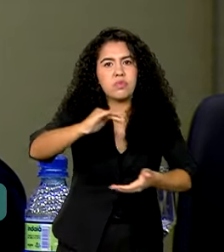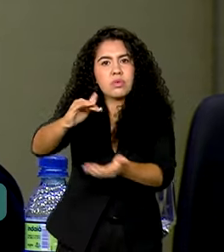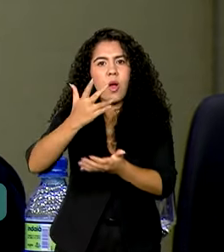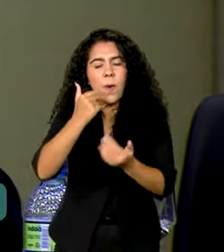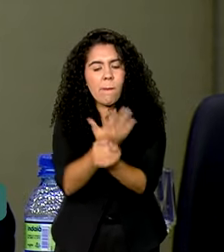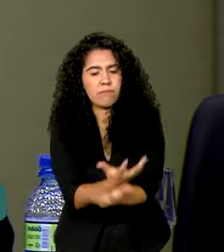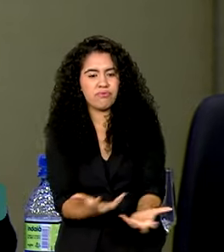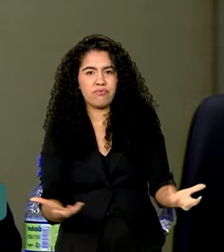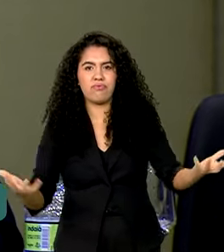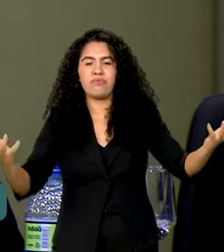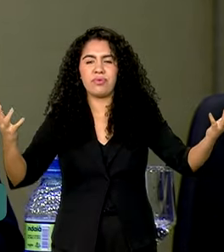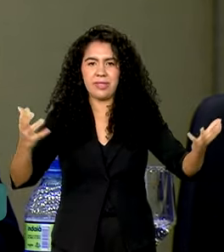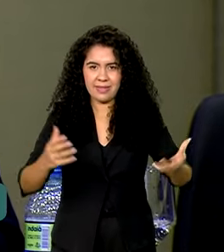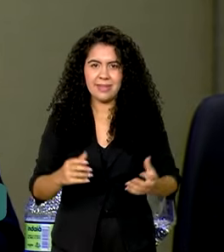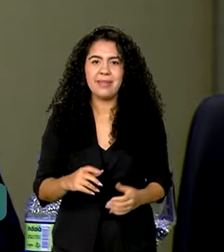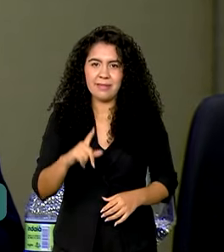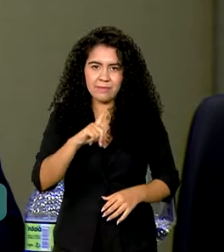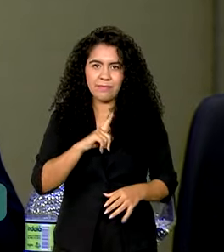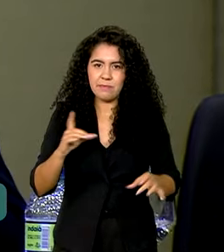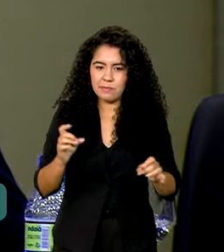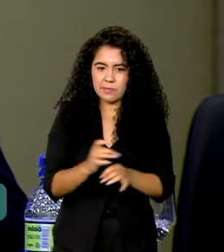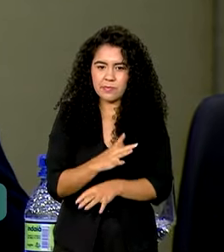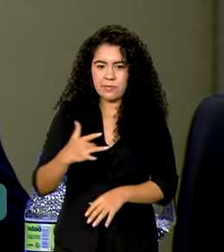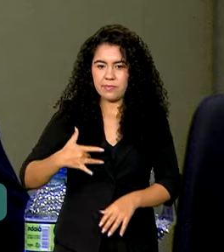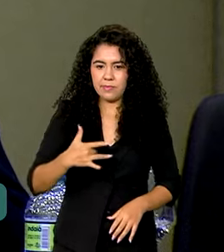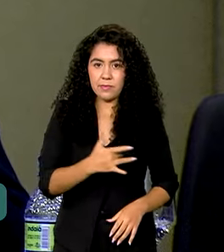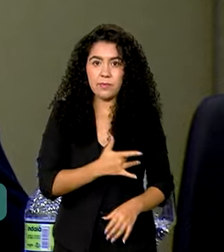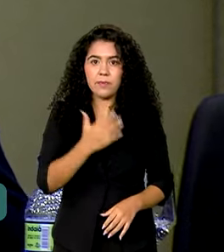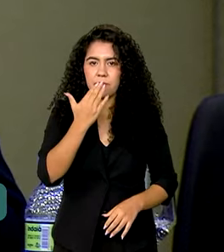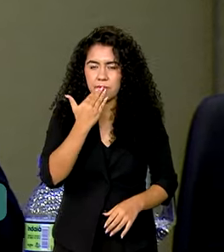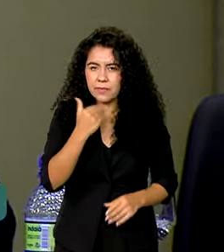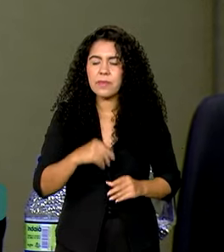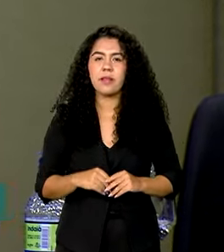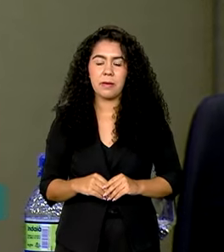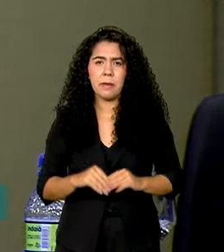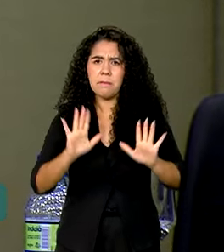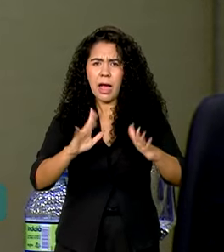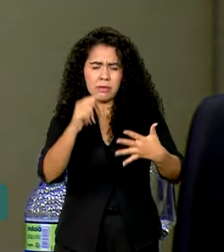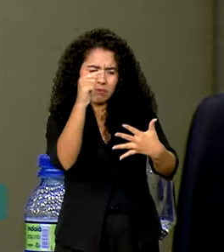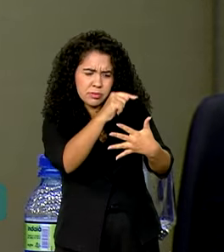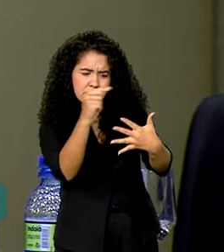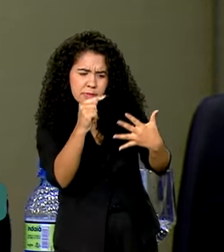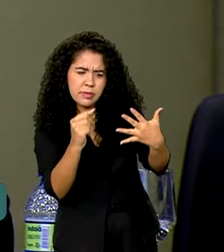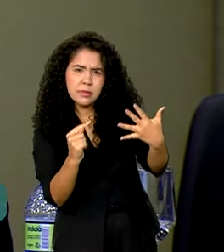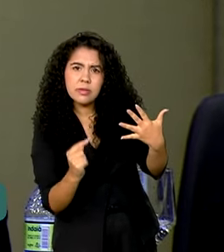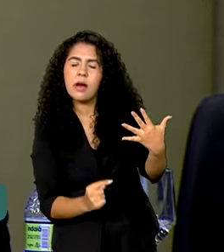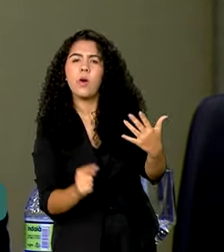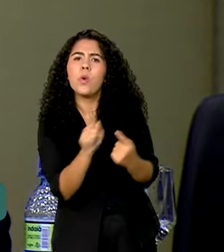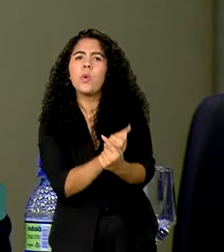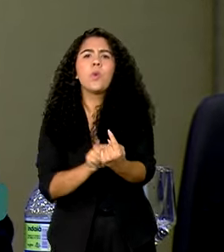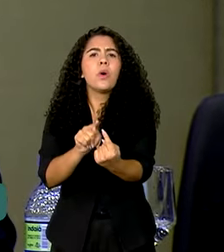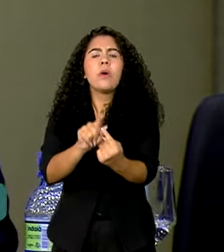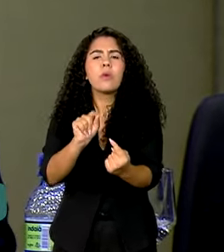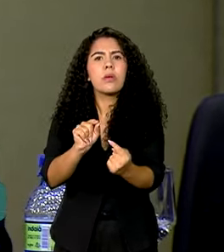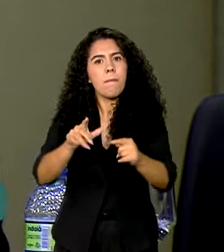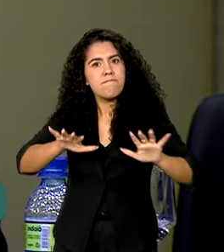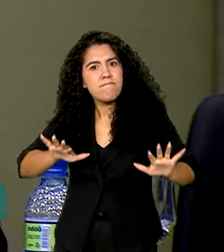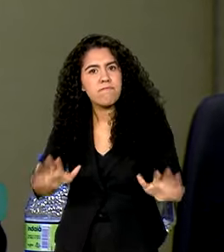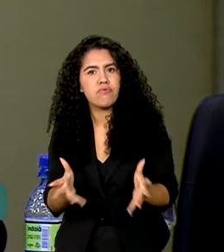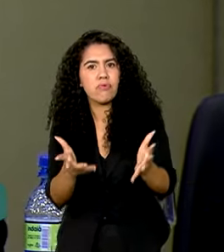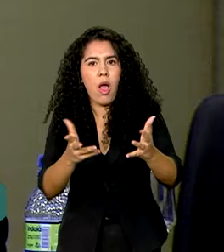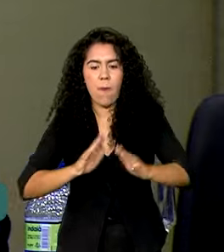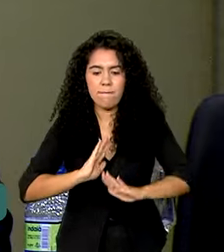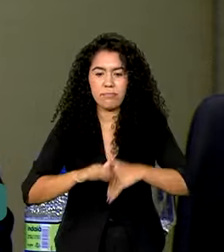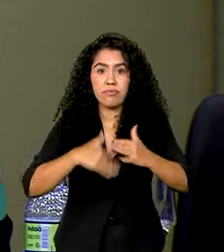quem está em segurança alimentar e nutricional. Tudo isso promovendo um